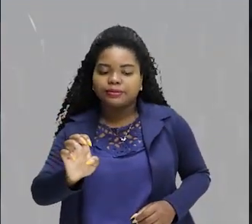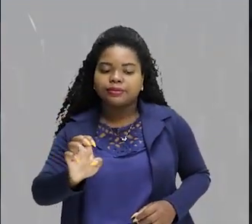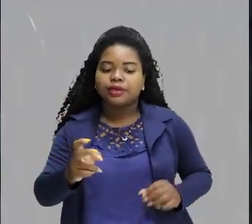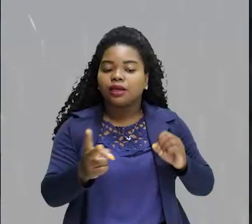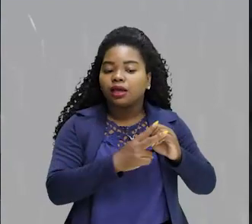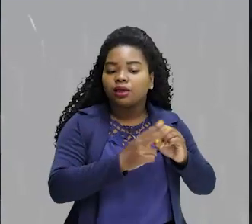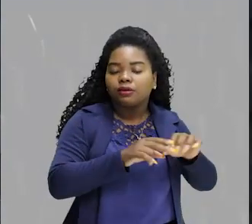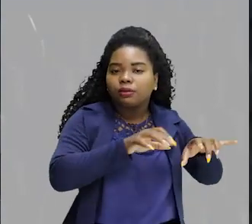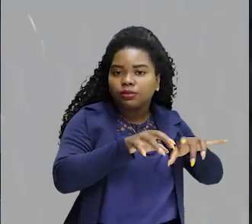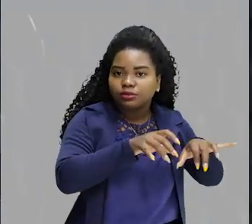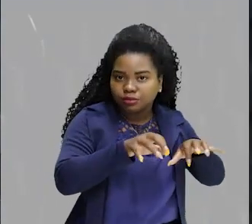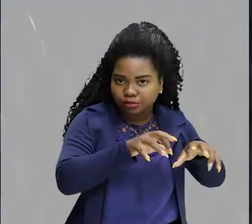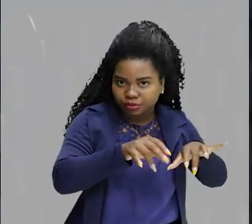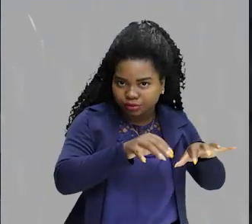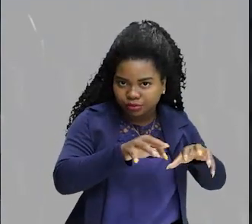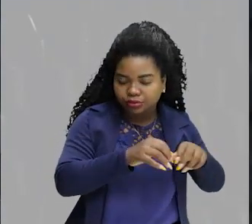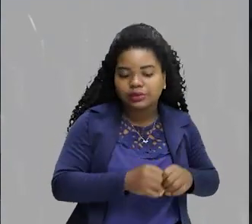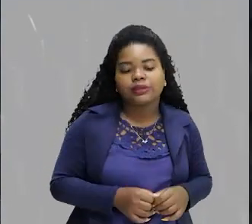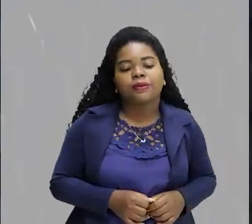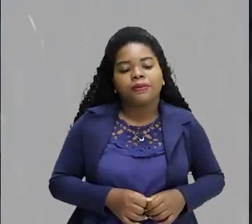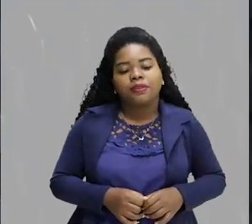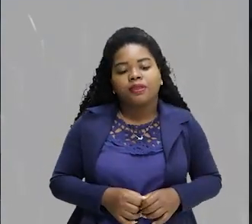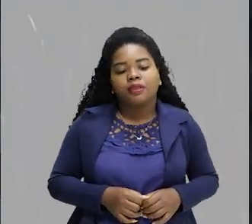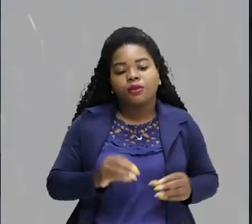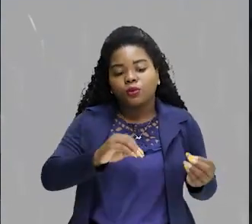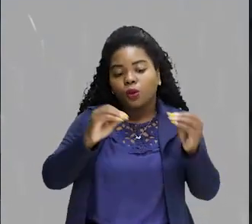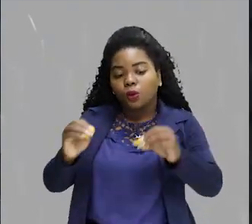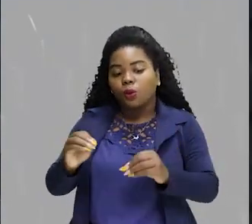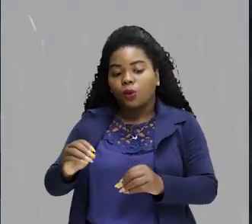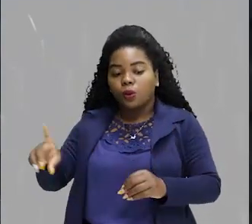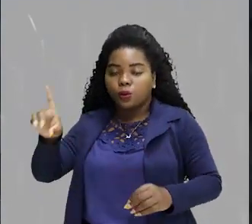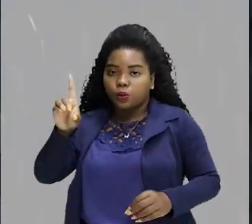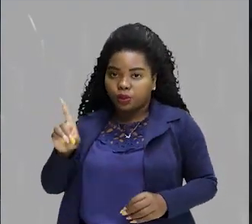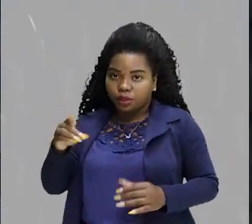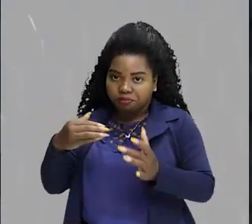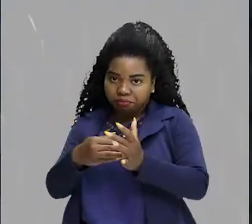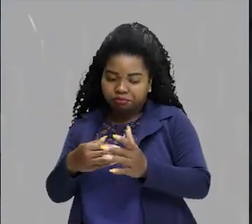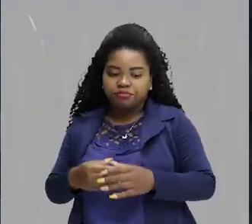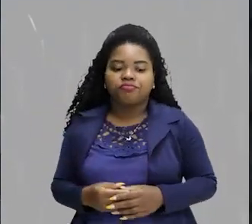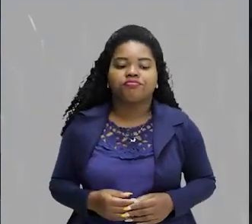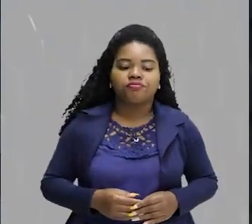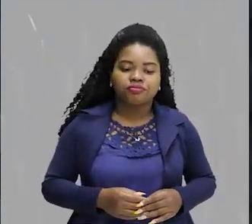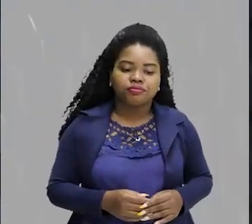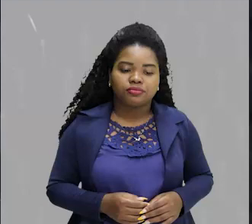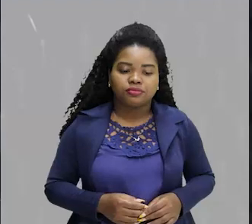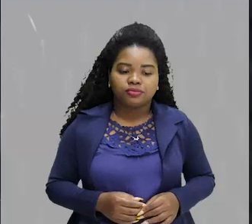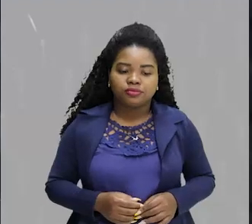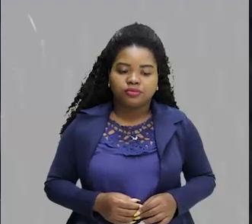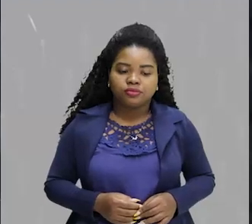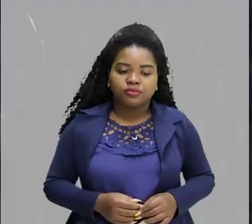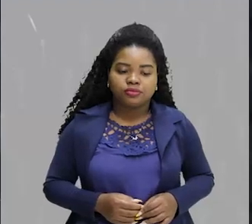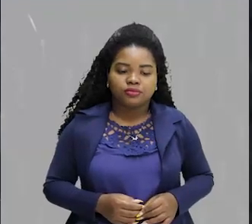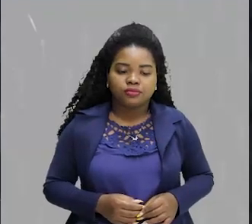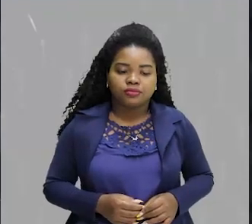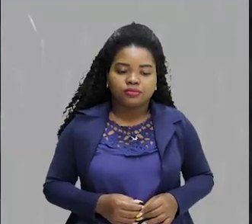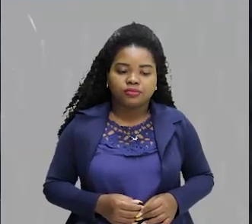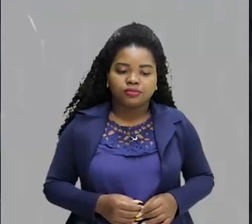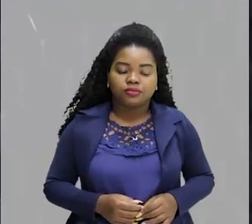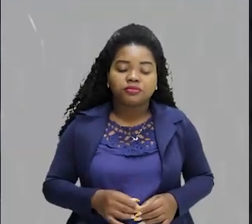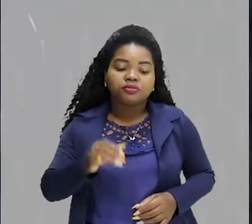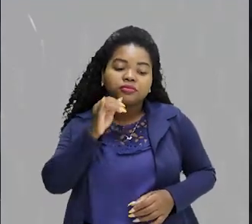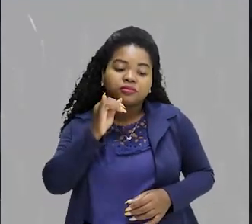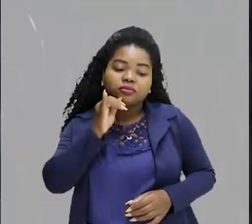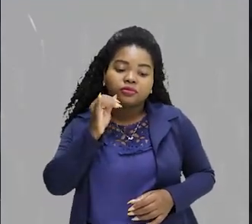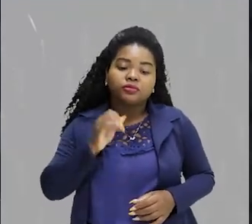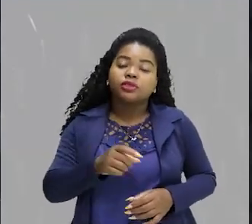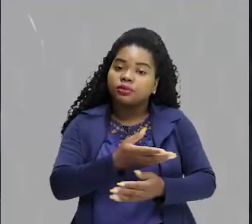então eu só acrescento o D no final. Eu digitei um e-mail. I typed an email. Então, exemplo